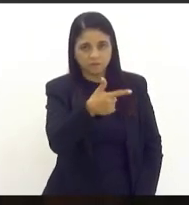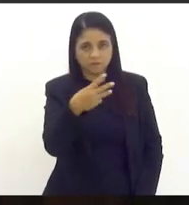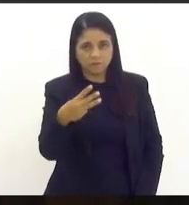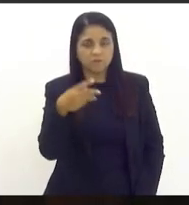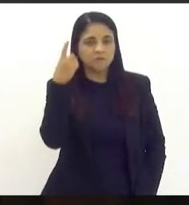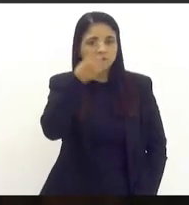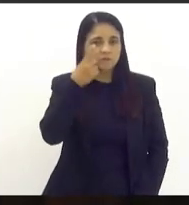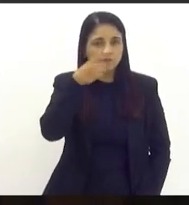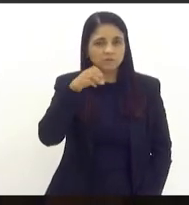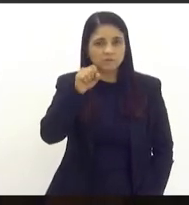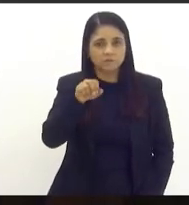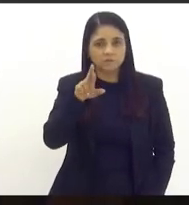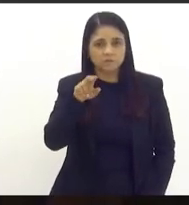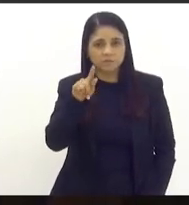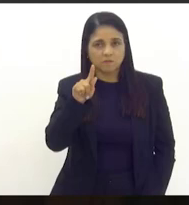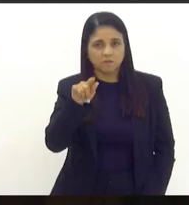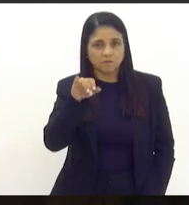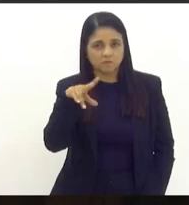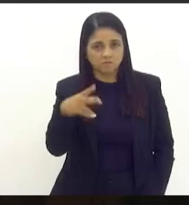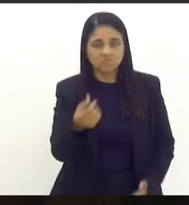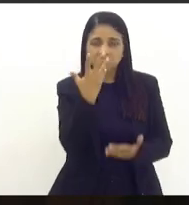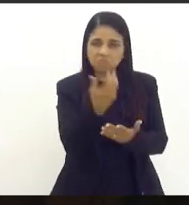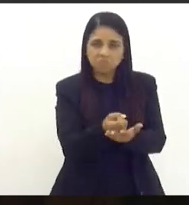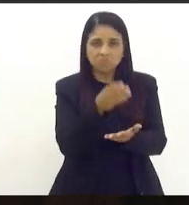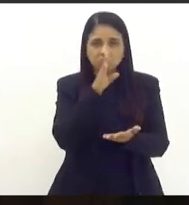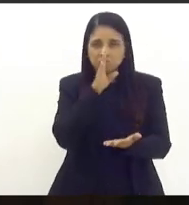do deputado Dr Serginho aprovado